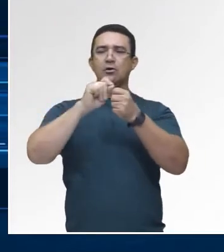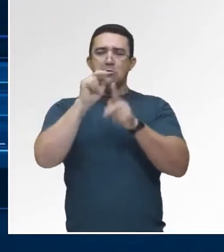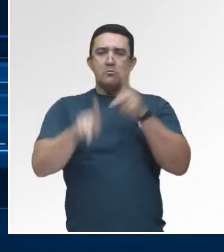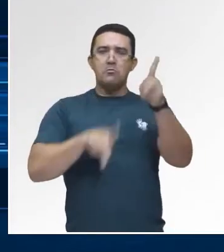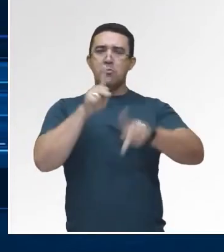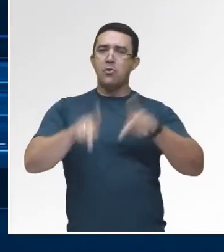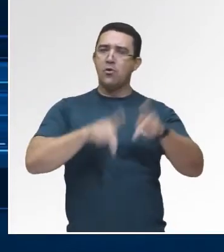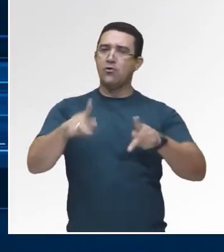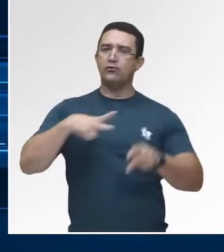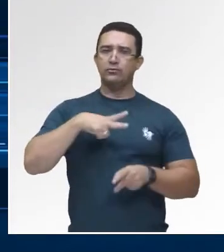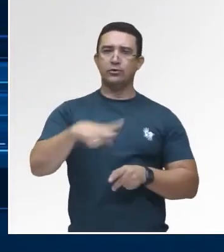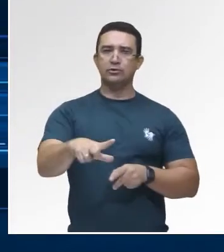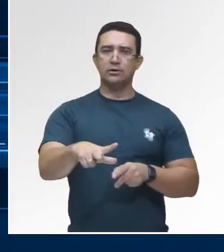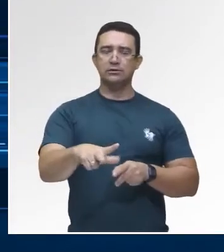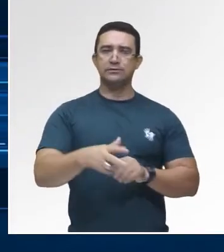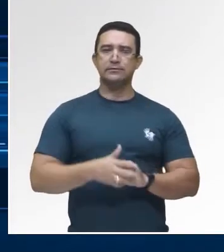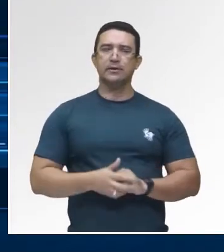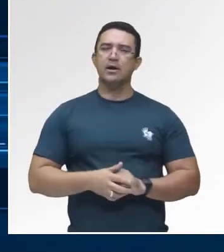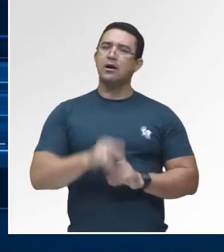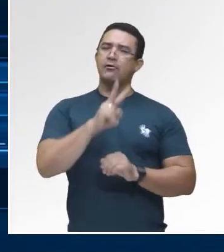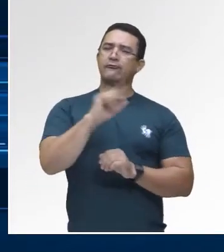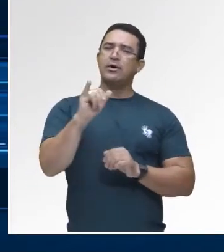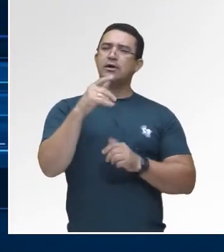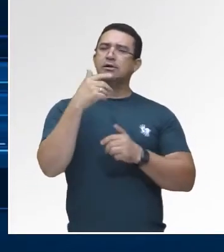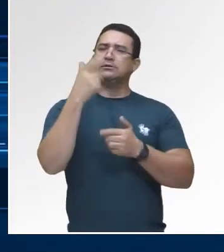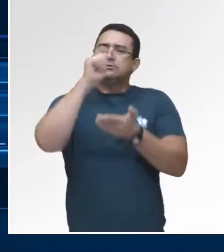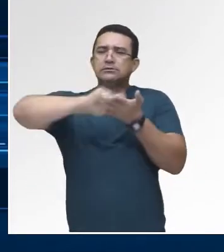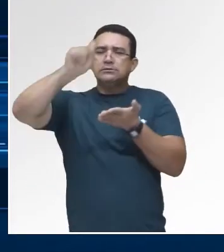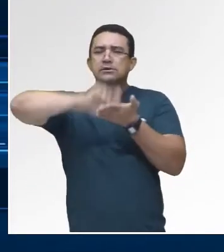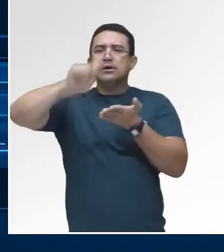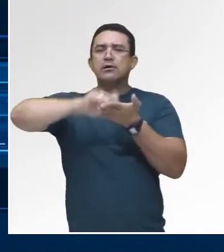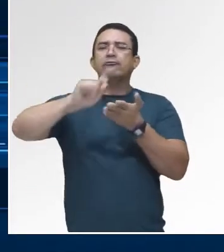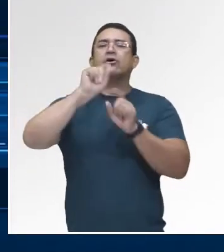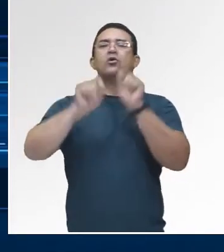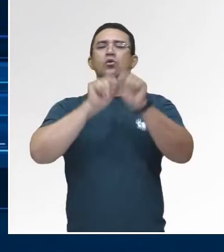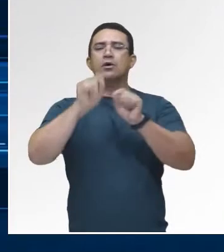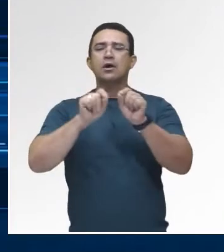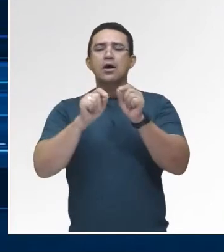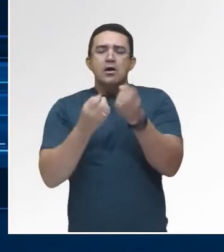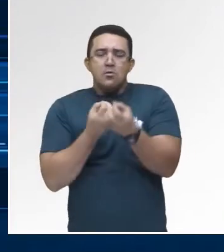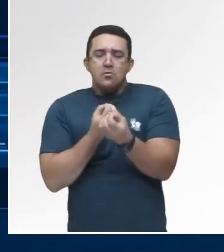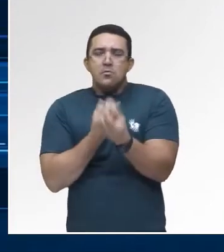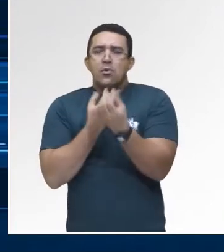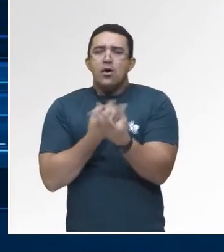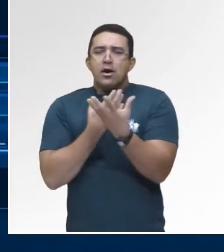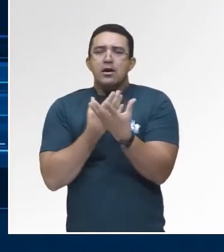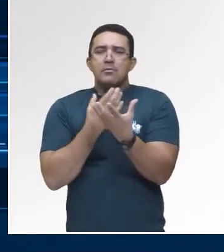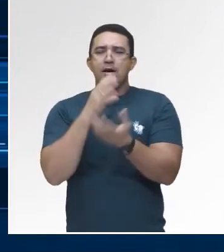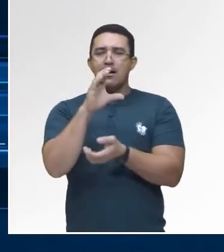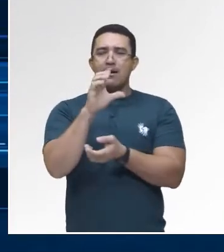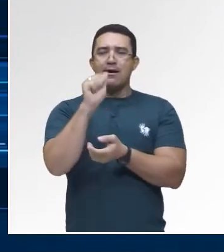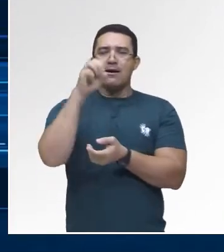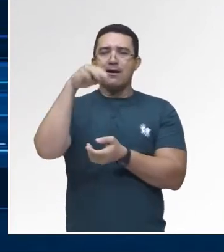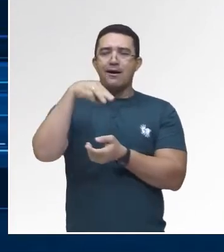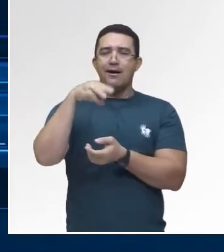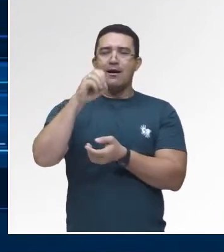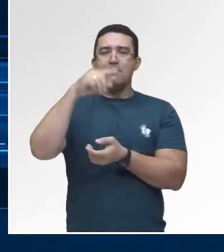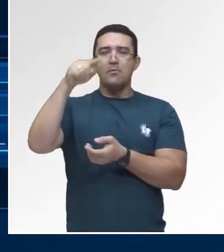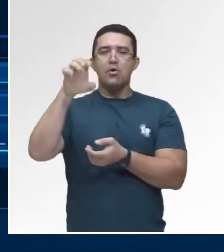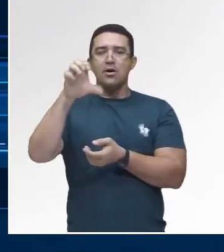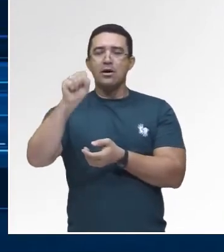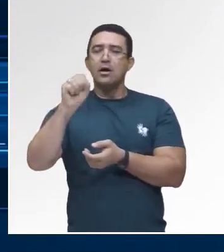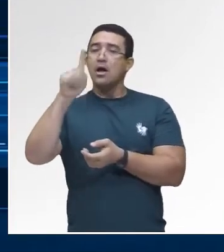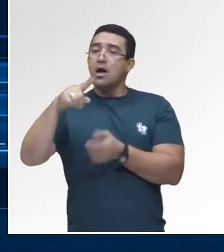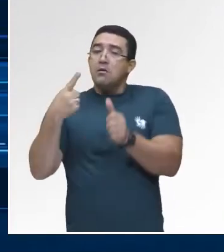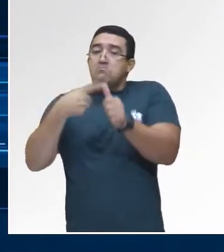português. Então, ele vai escrever esse poema, o poema Camões, sendo o marco inicial